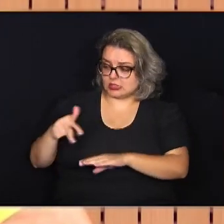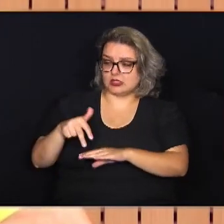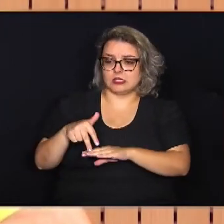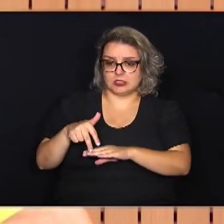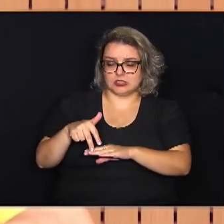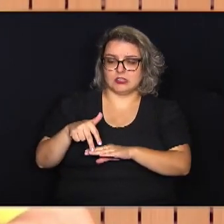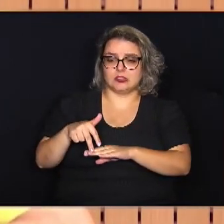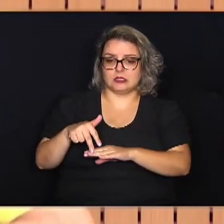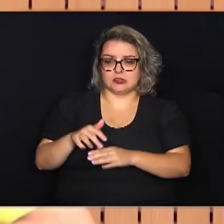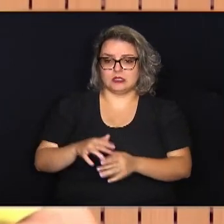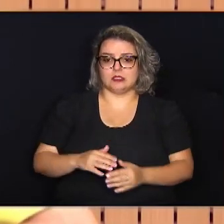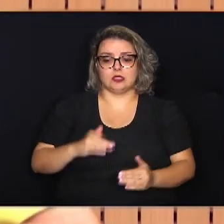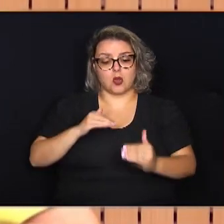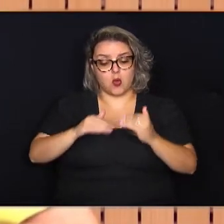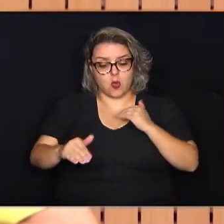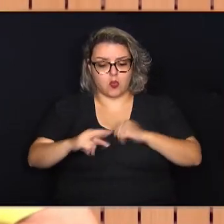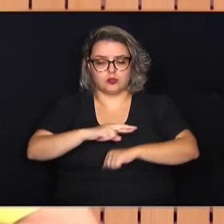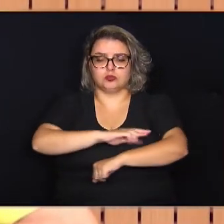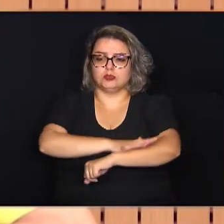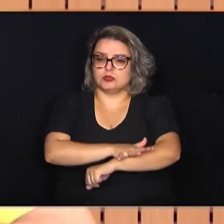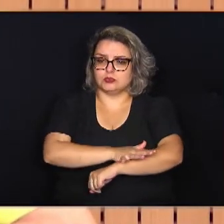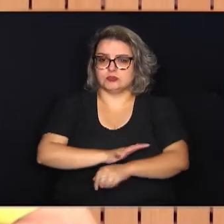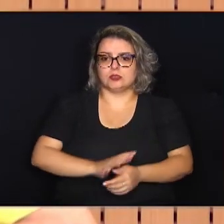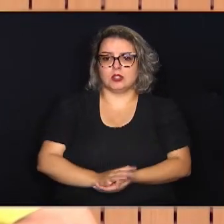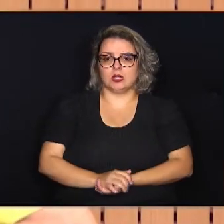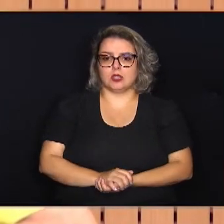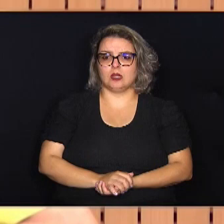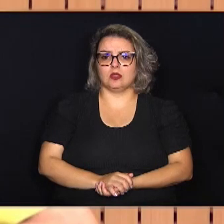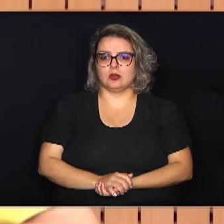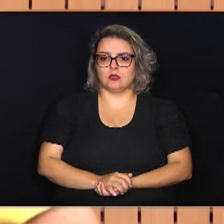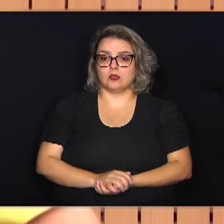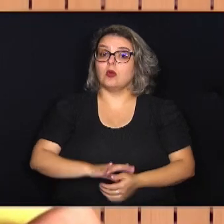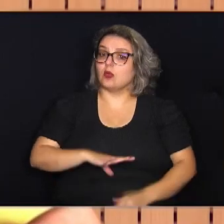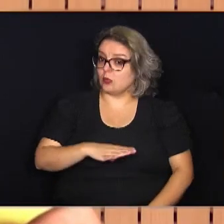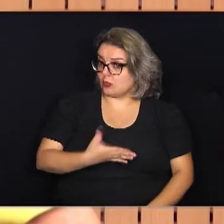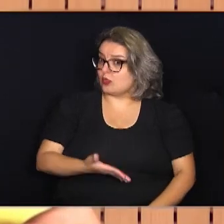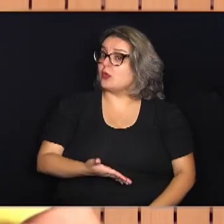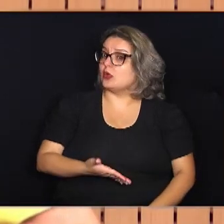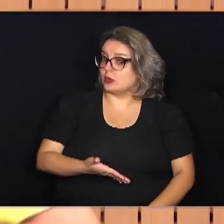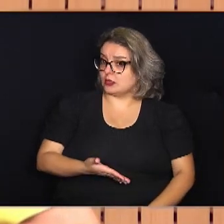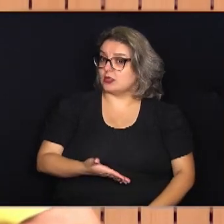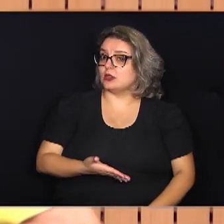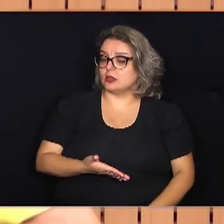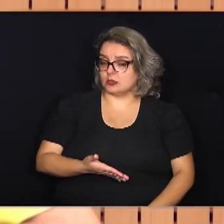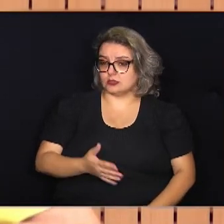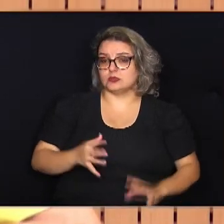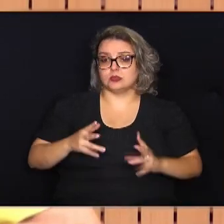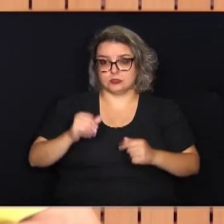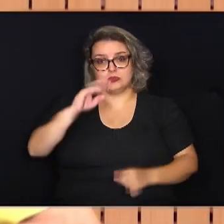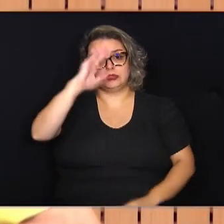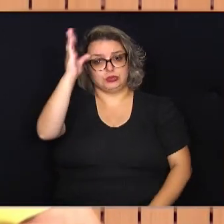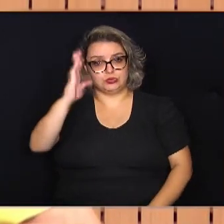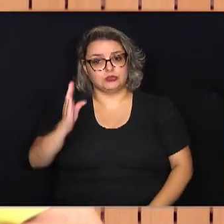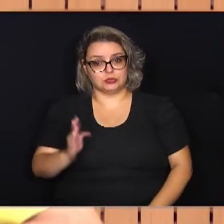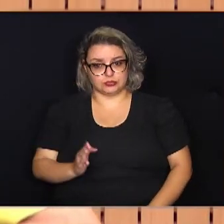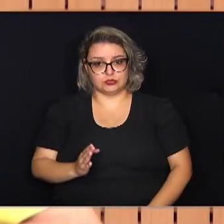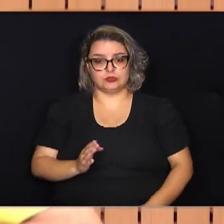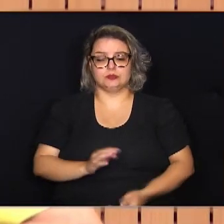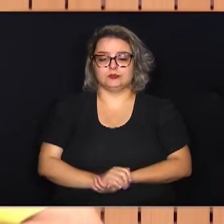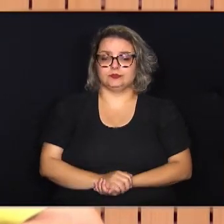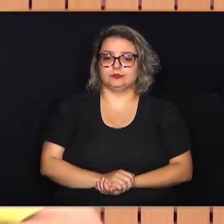na luta antirracista, com muita coragem em todo o Brasil, né, a